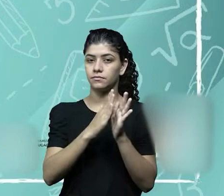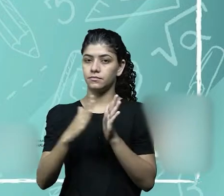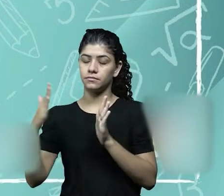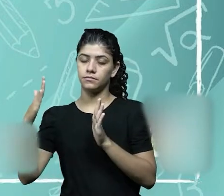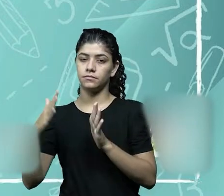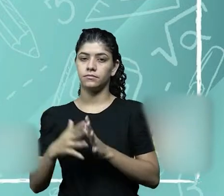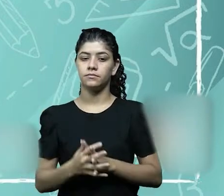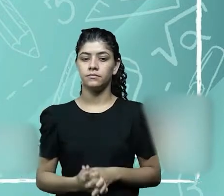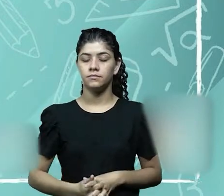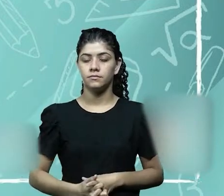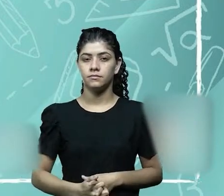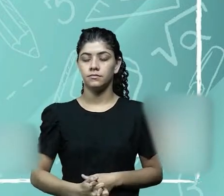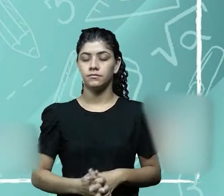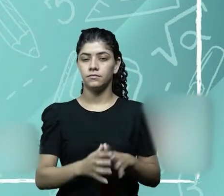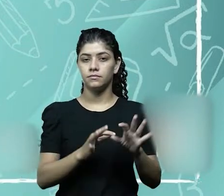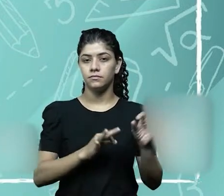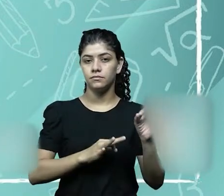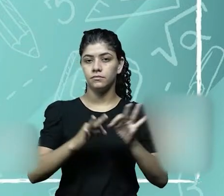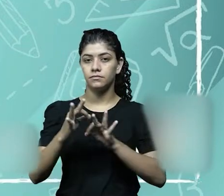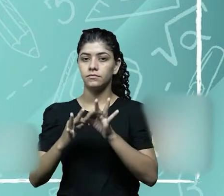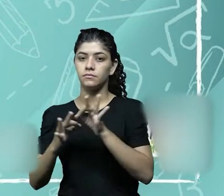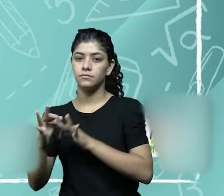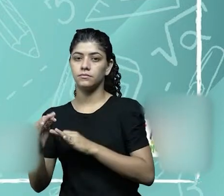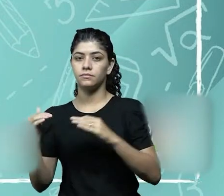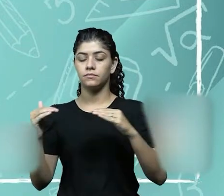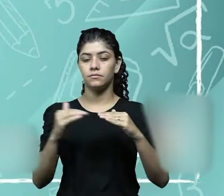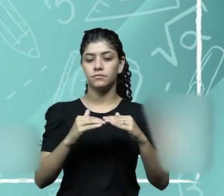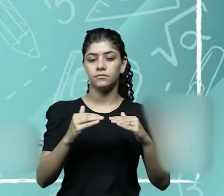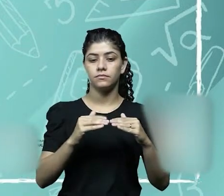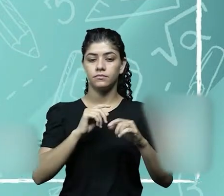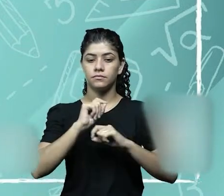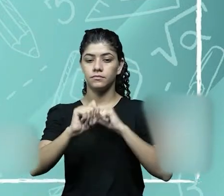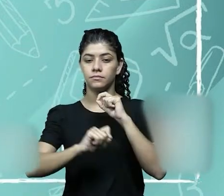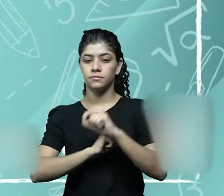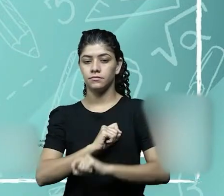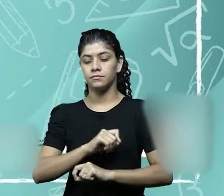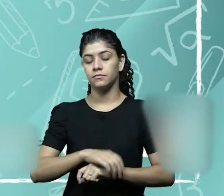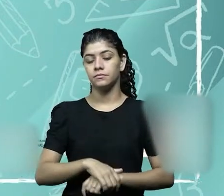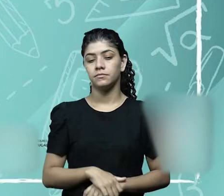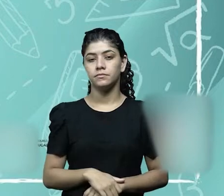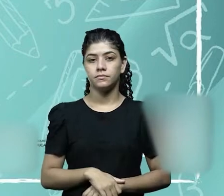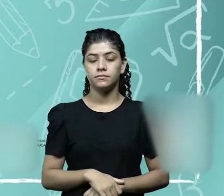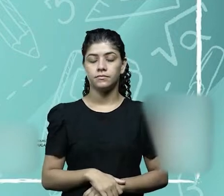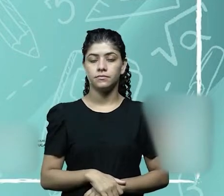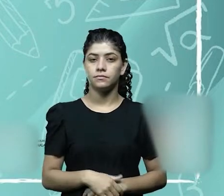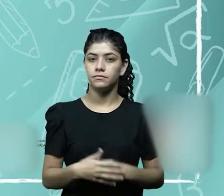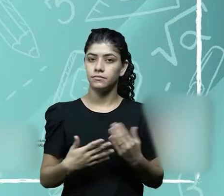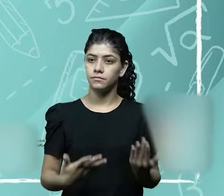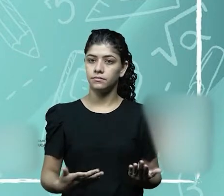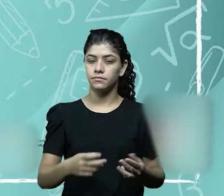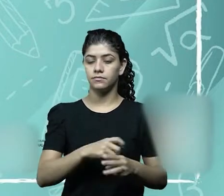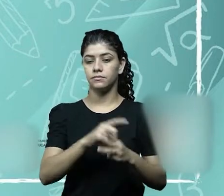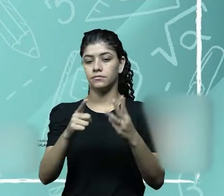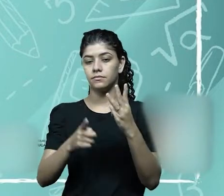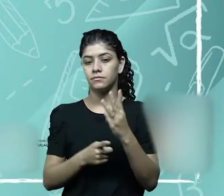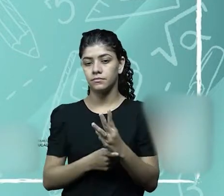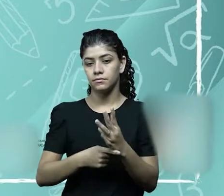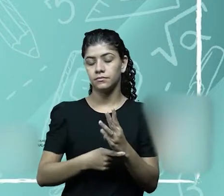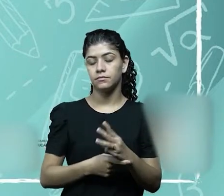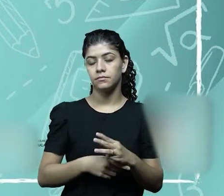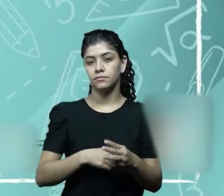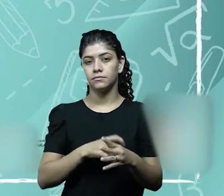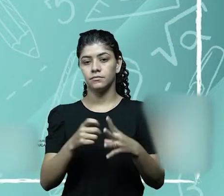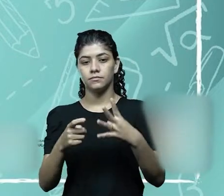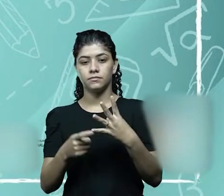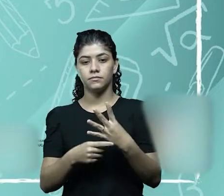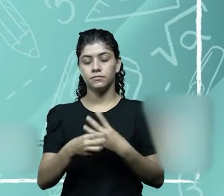tracinhos, que ele se alinha ali perfeitamente com um dos tracinhos ali de cima. Então esse 3 e o 5, né, que formam